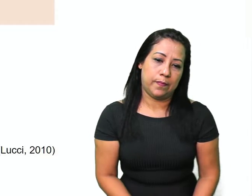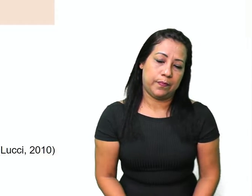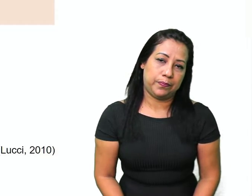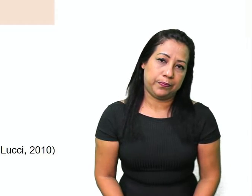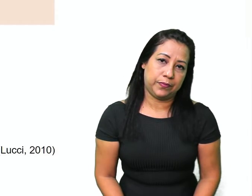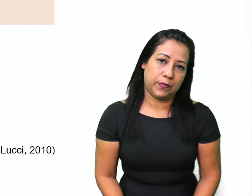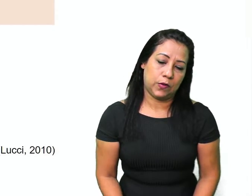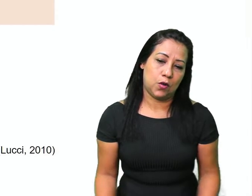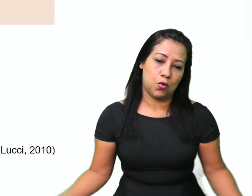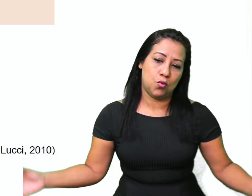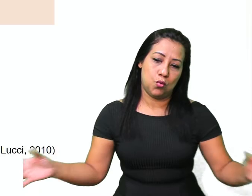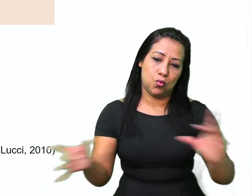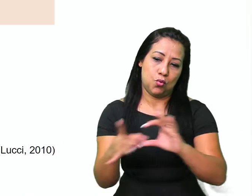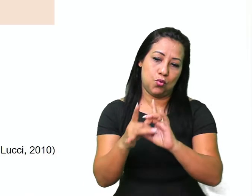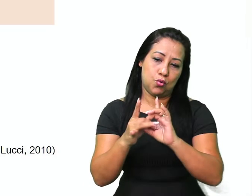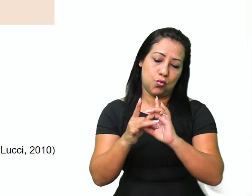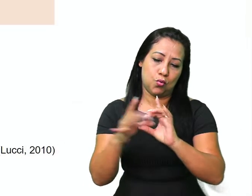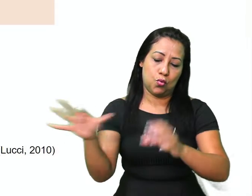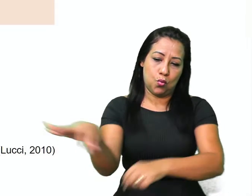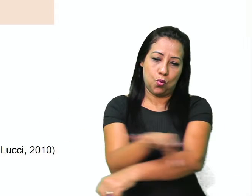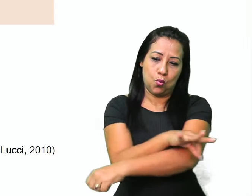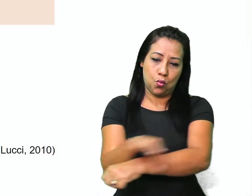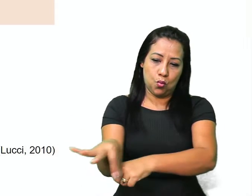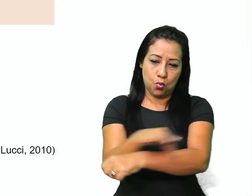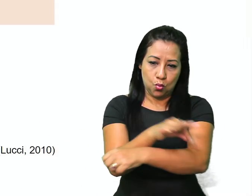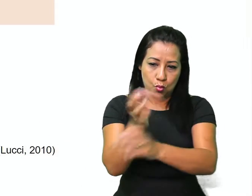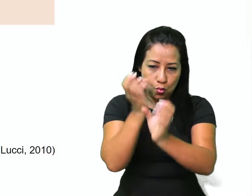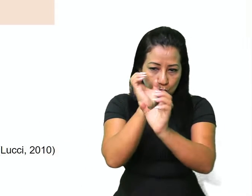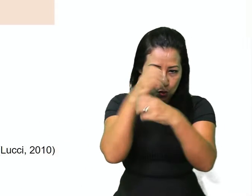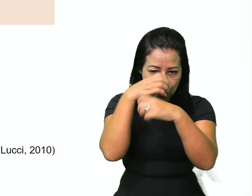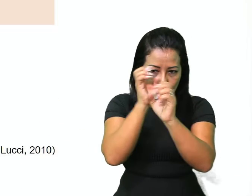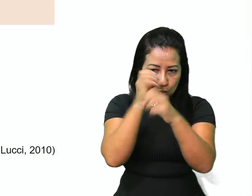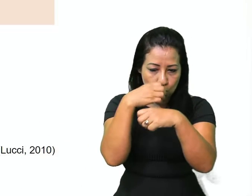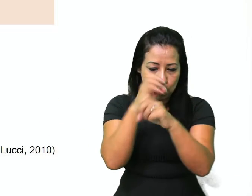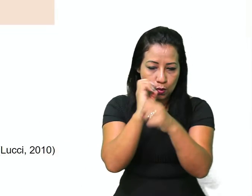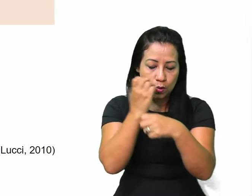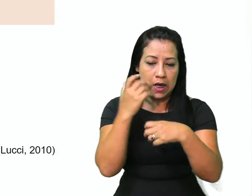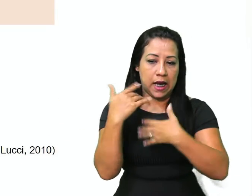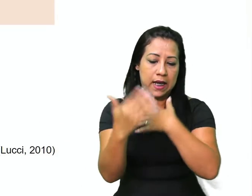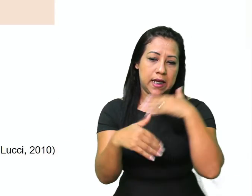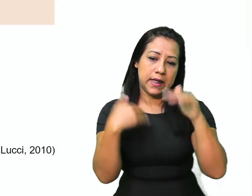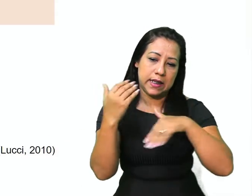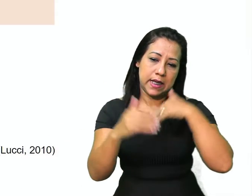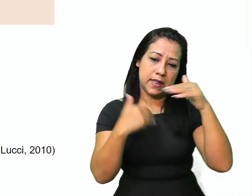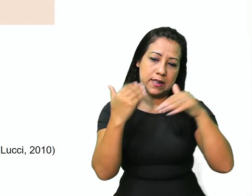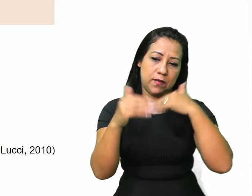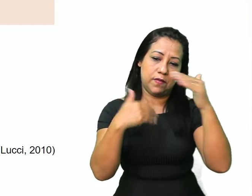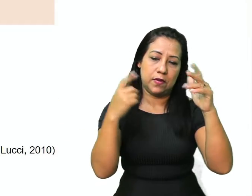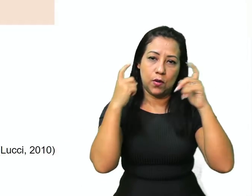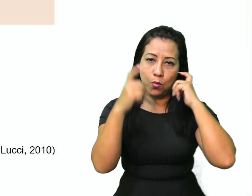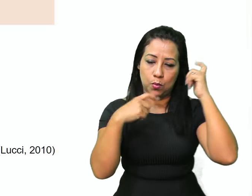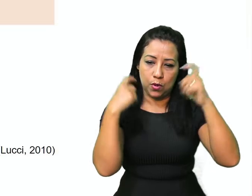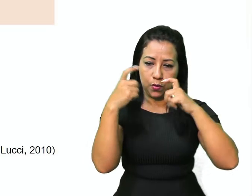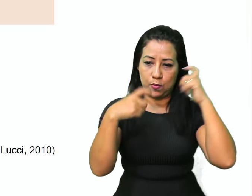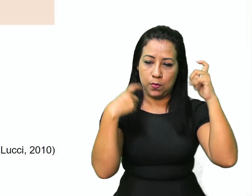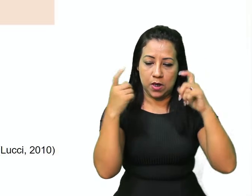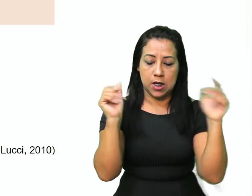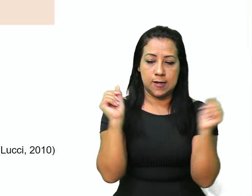com a arquitetura desenvolvendo, preocupado em fazer